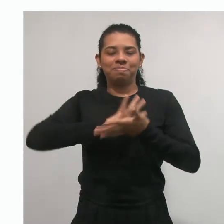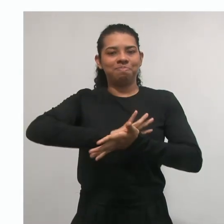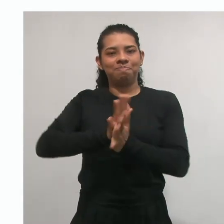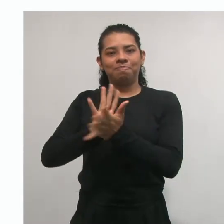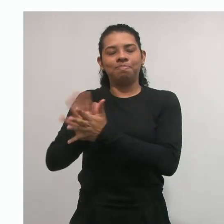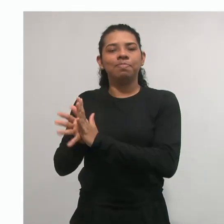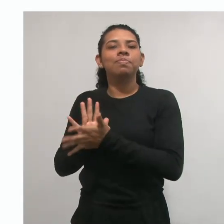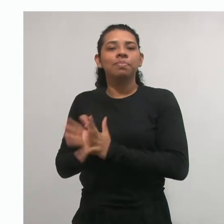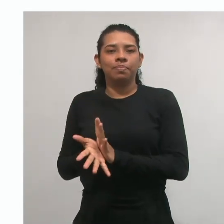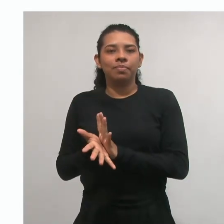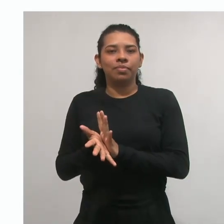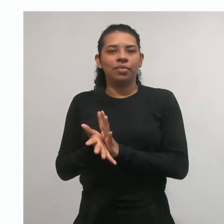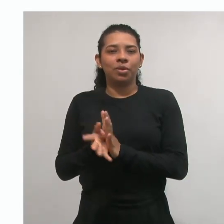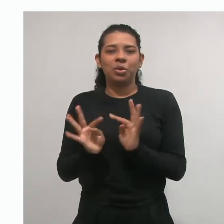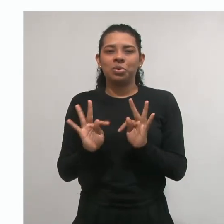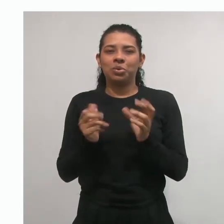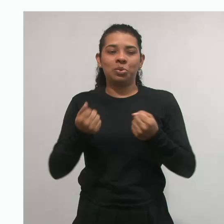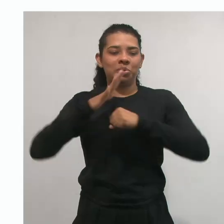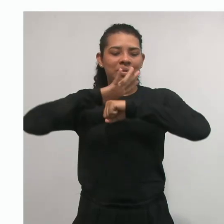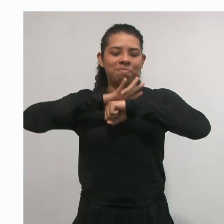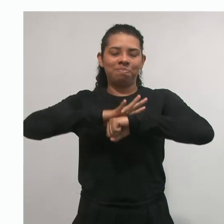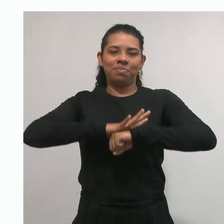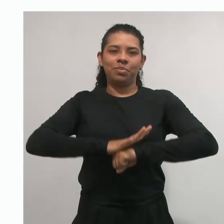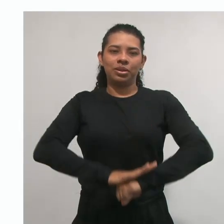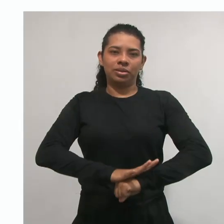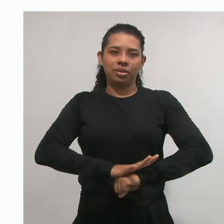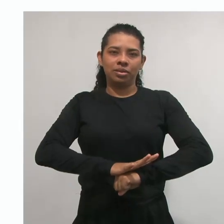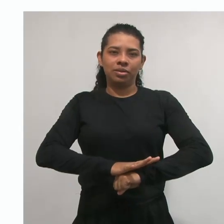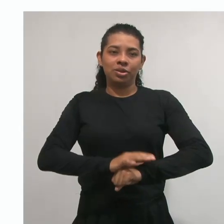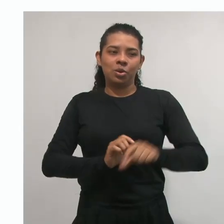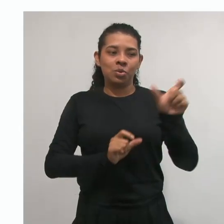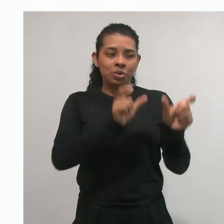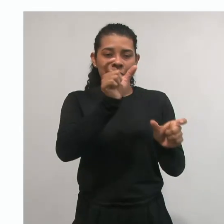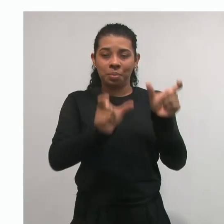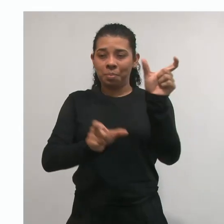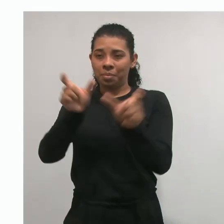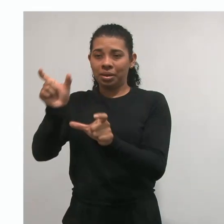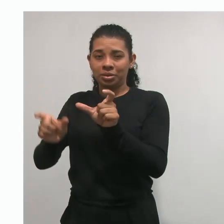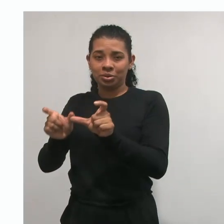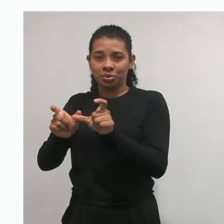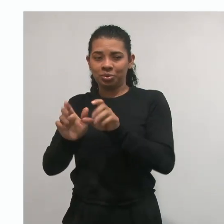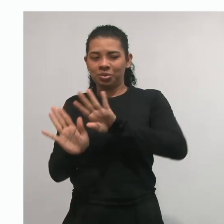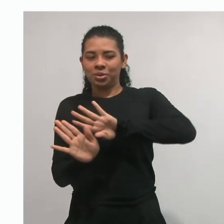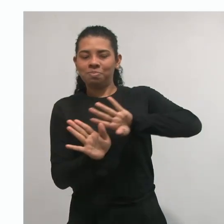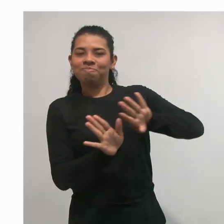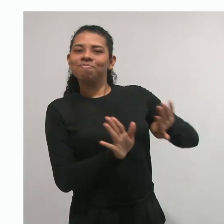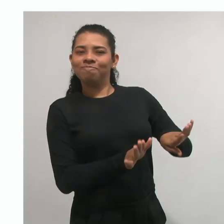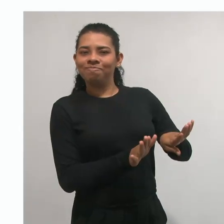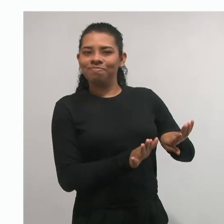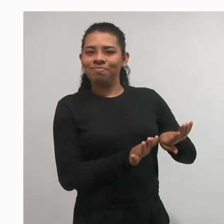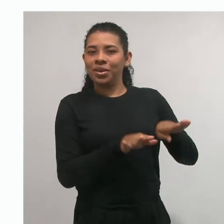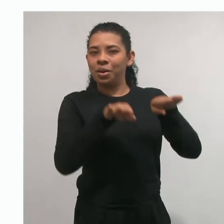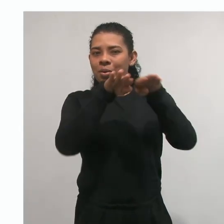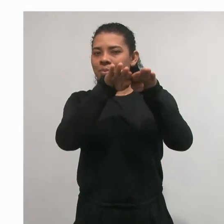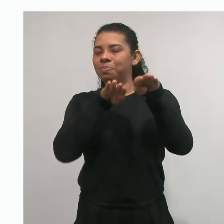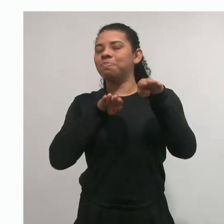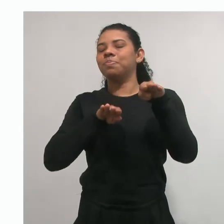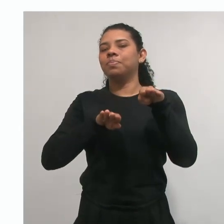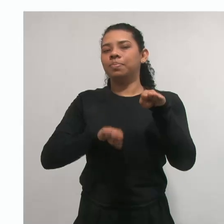a segregação e a separação de indivíduos, pessoas e grupos considerados